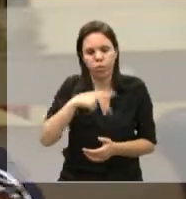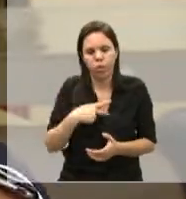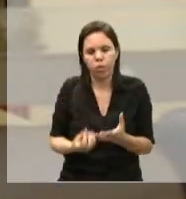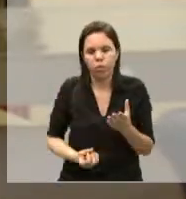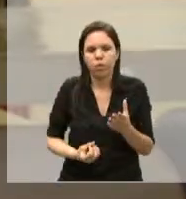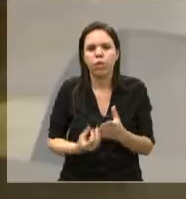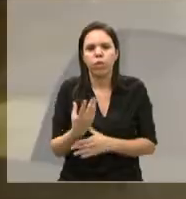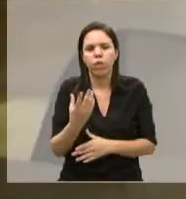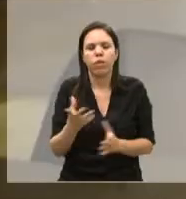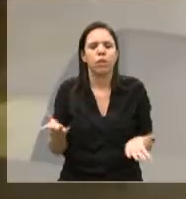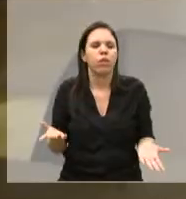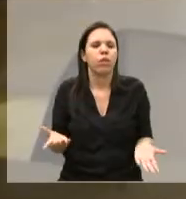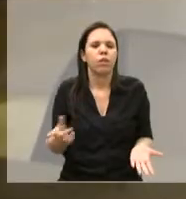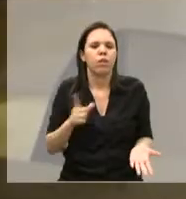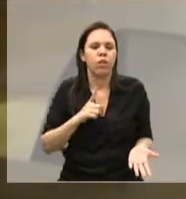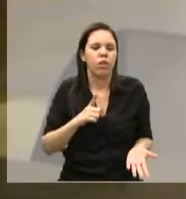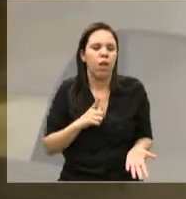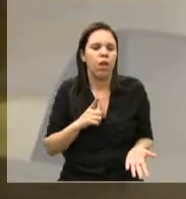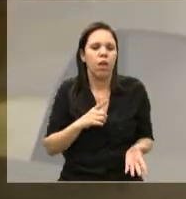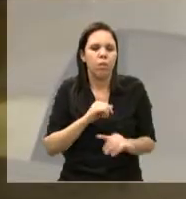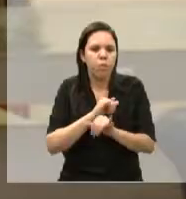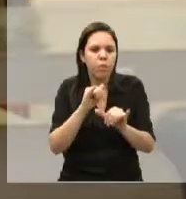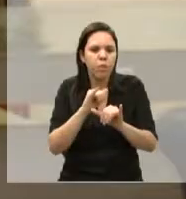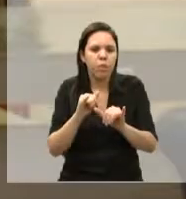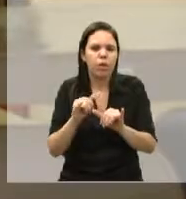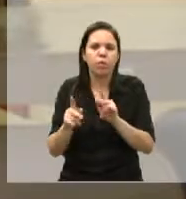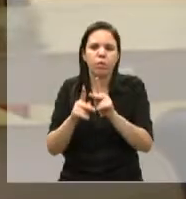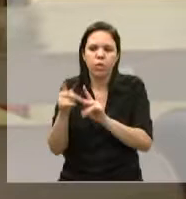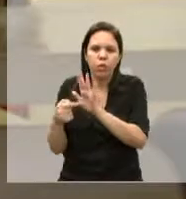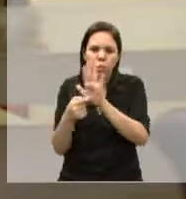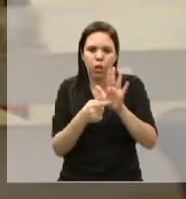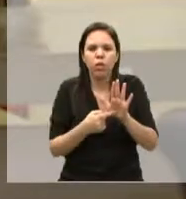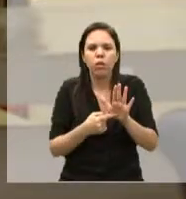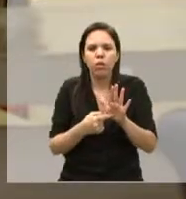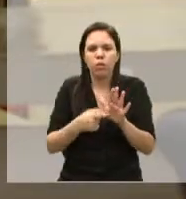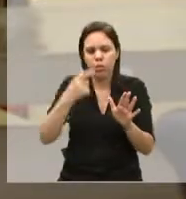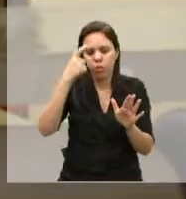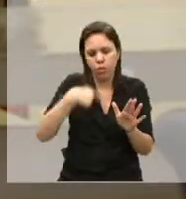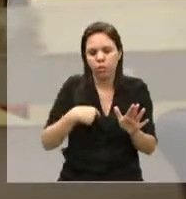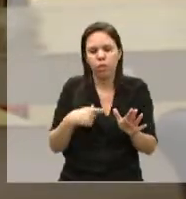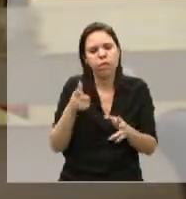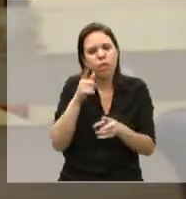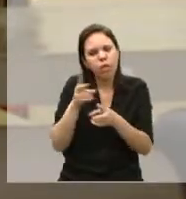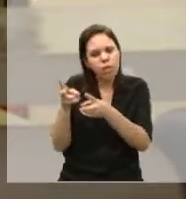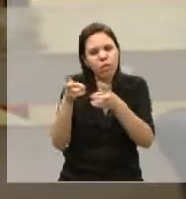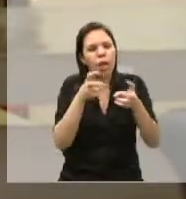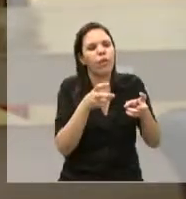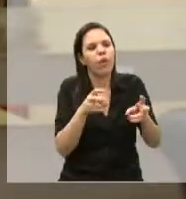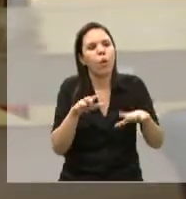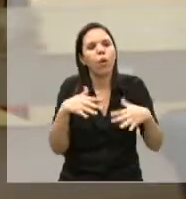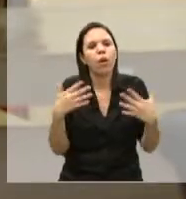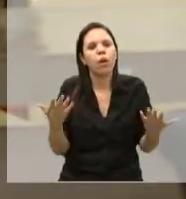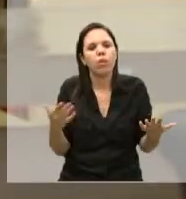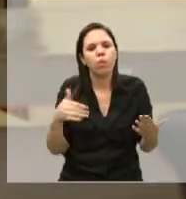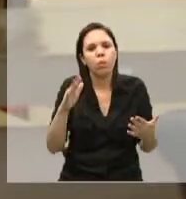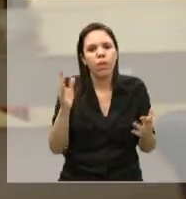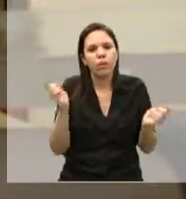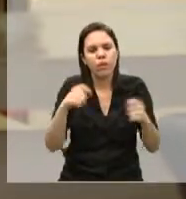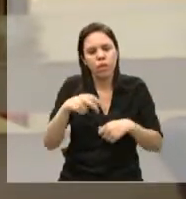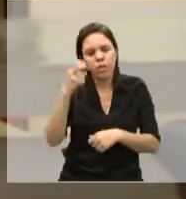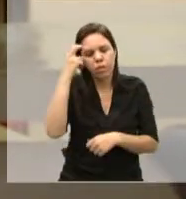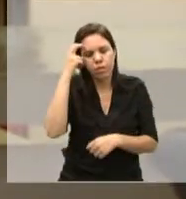o seu cartão carreira e propósito pessoal, você consegue ver que quanto mais você se